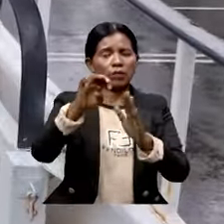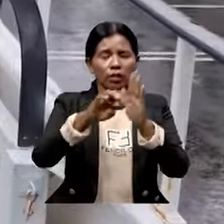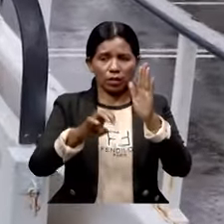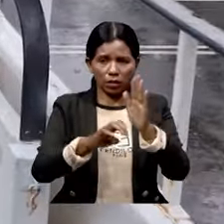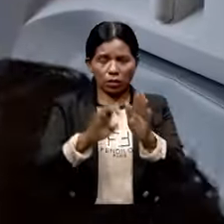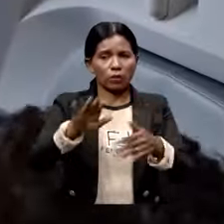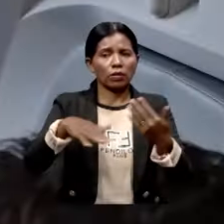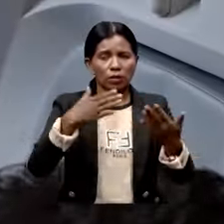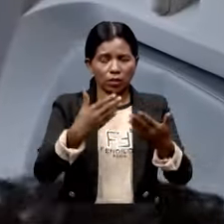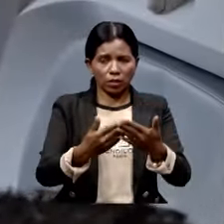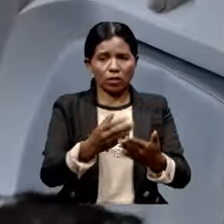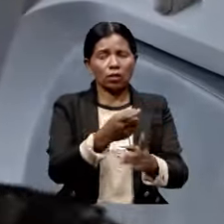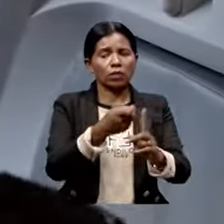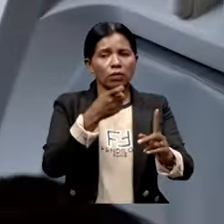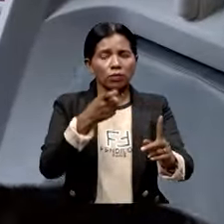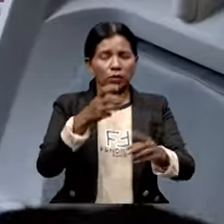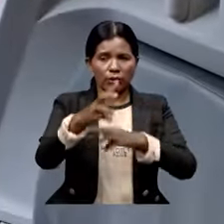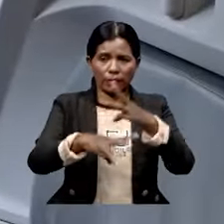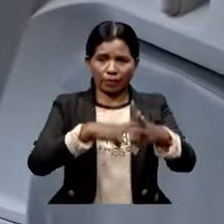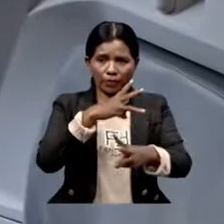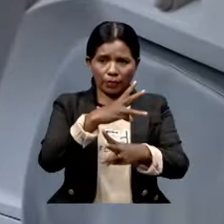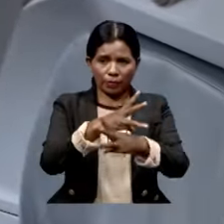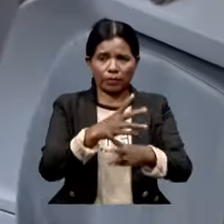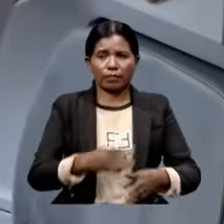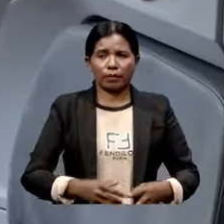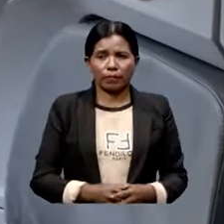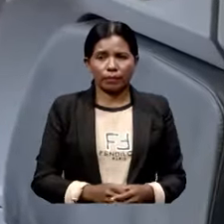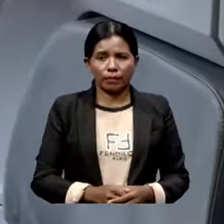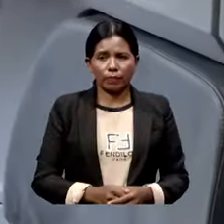Governo, no diplomata Rússia Mundo Tomac. Adere Ximenes, bem-vindo Ximenes, GMN.